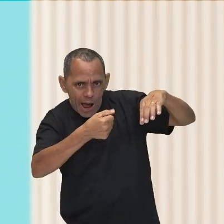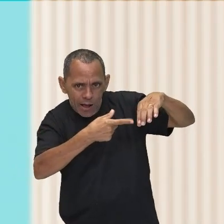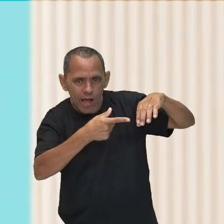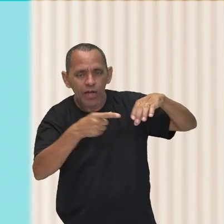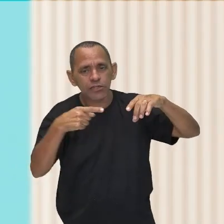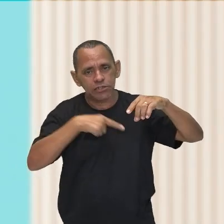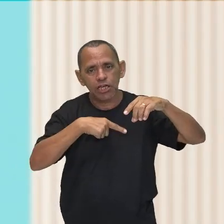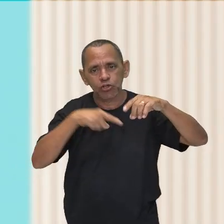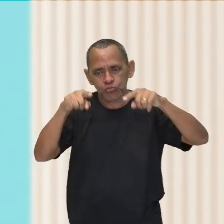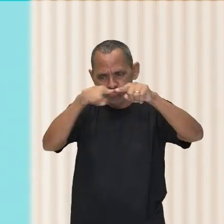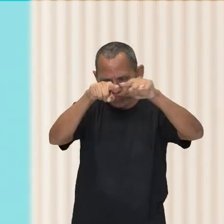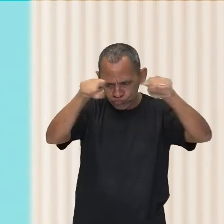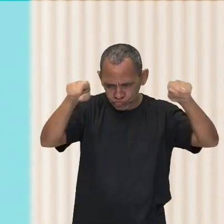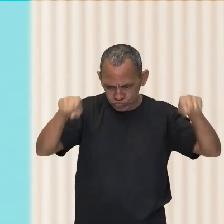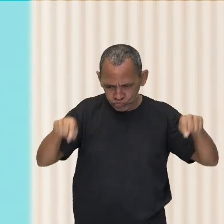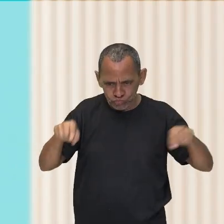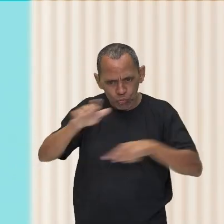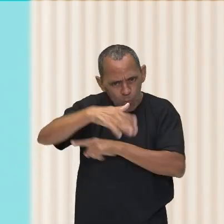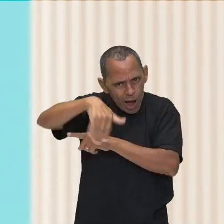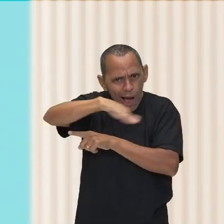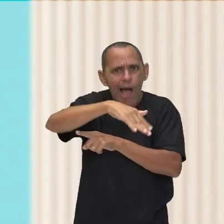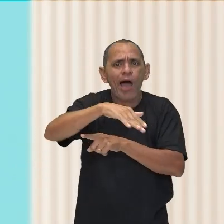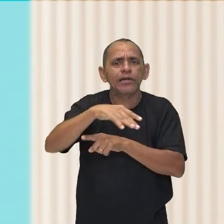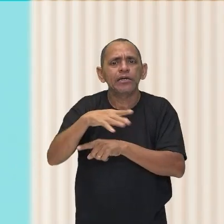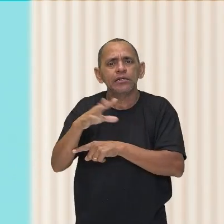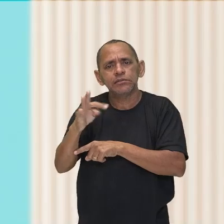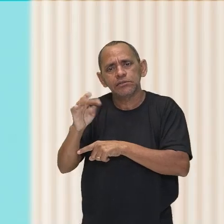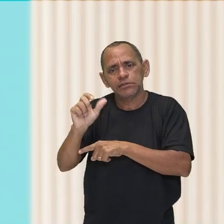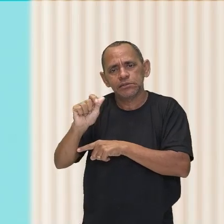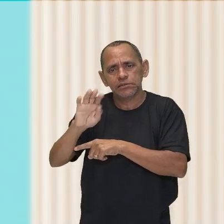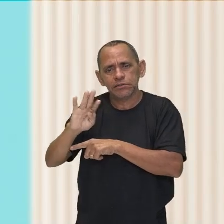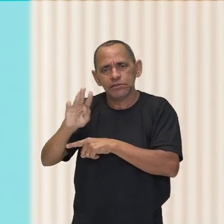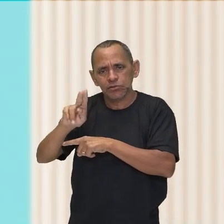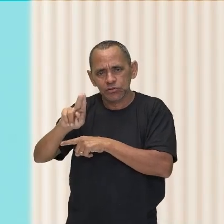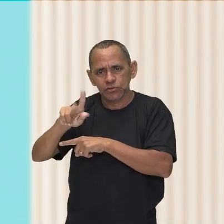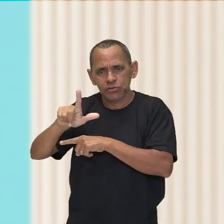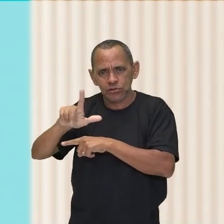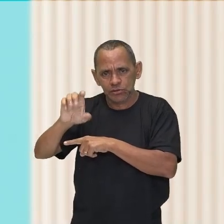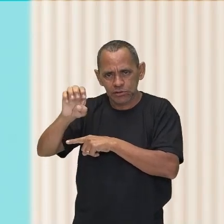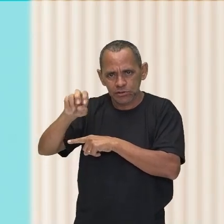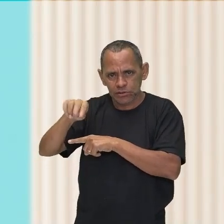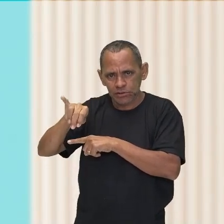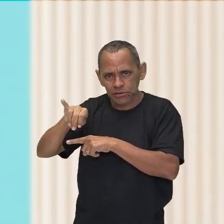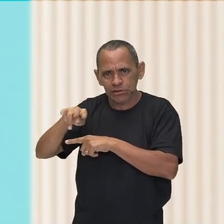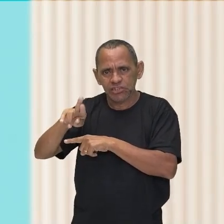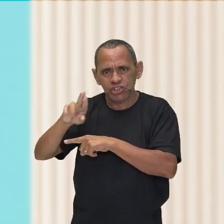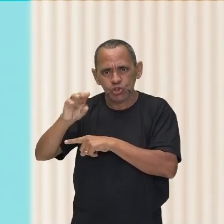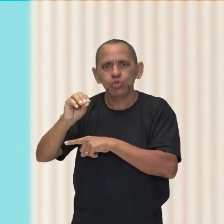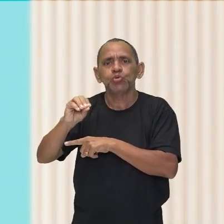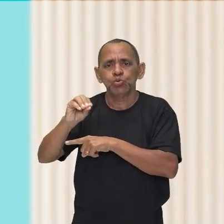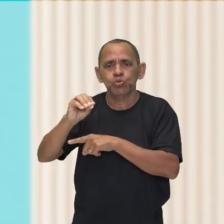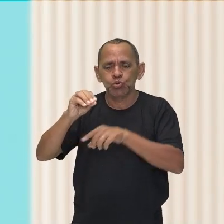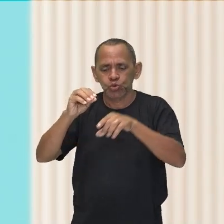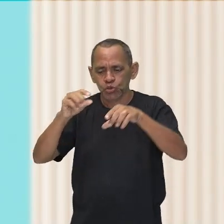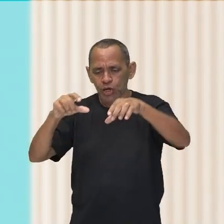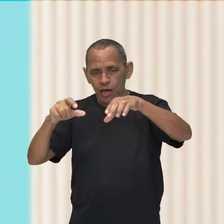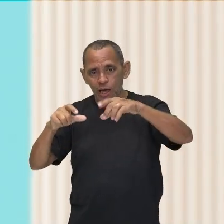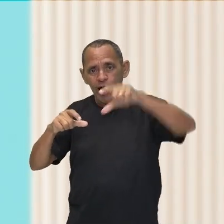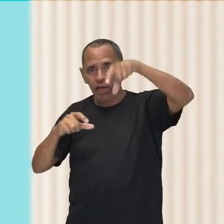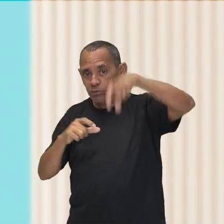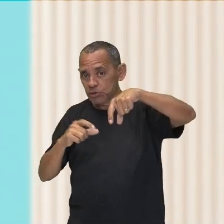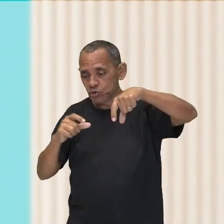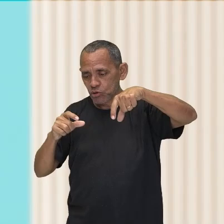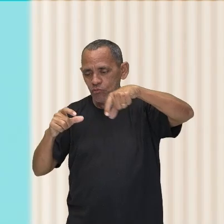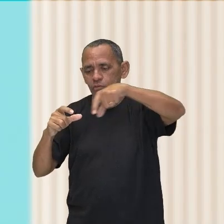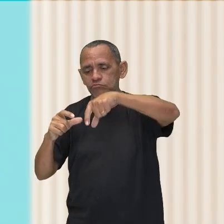tabuleirozão, assim, que é o campo, né? E aí os jogadores são os botõezinhos lá e você vai empurrando eles. Então, existem várias formas de jogar